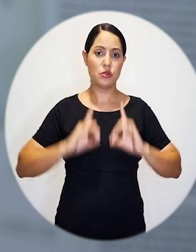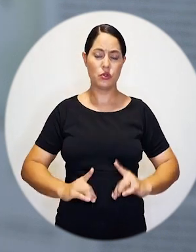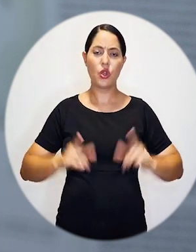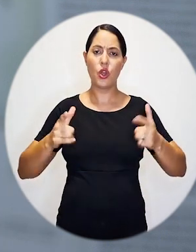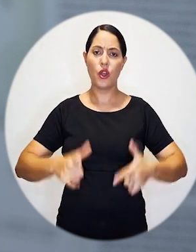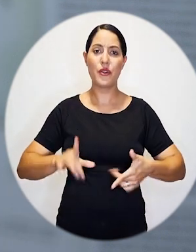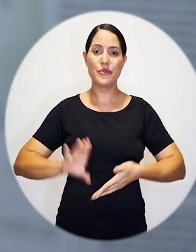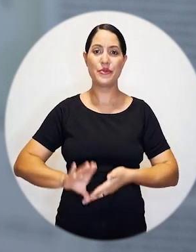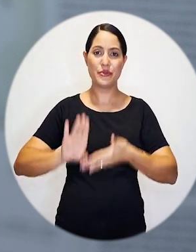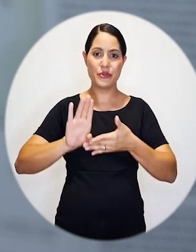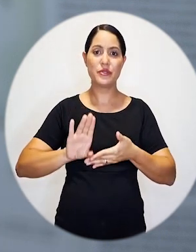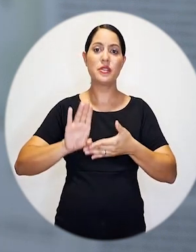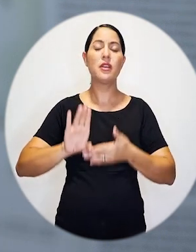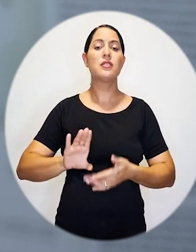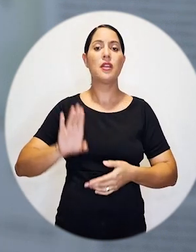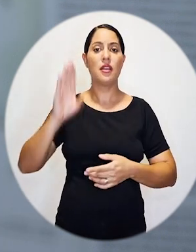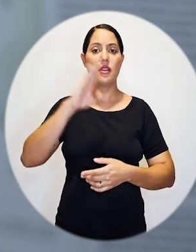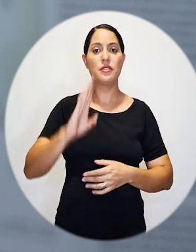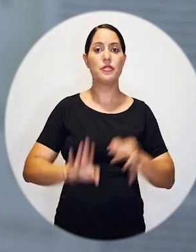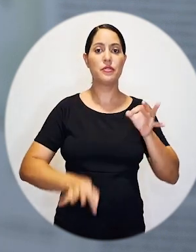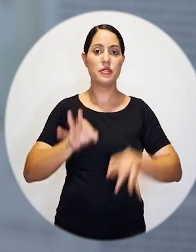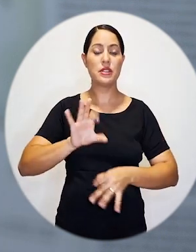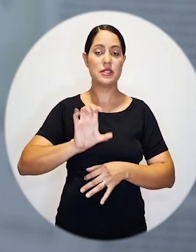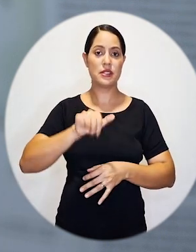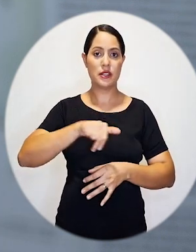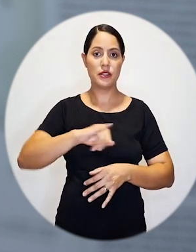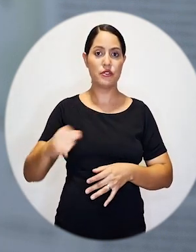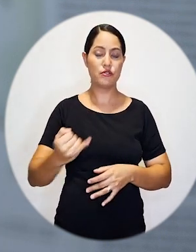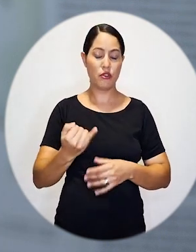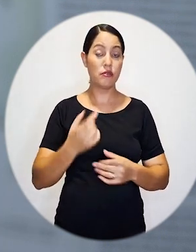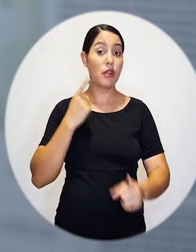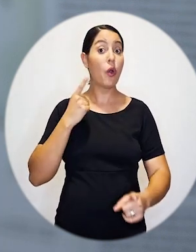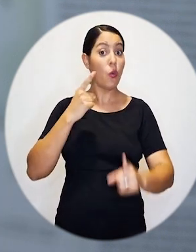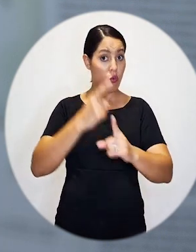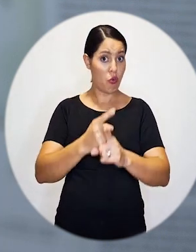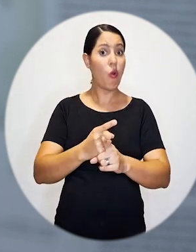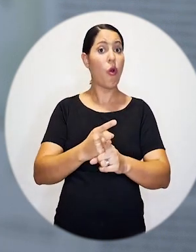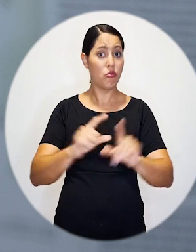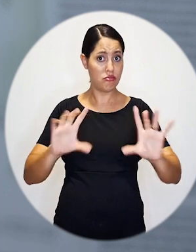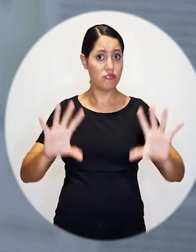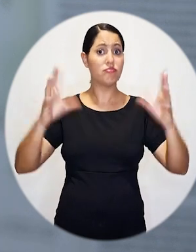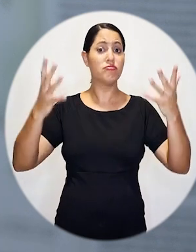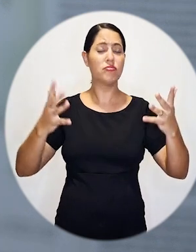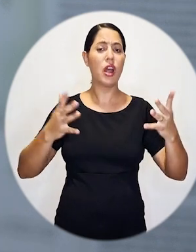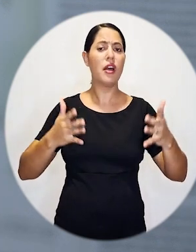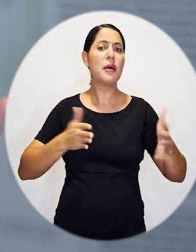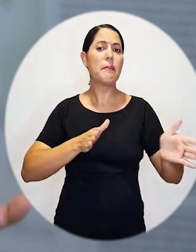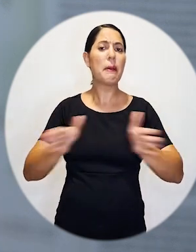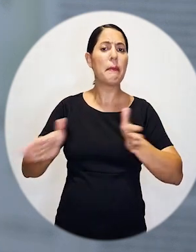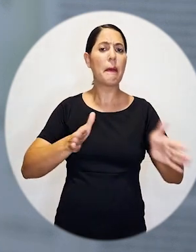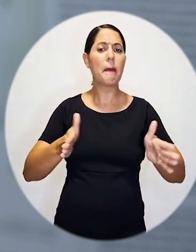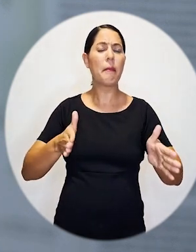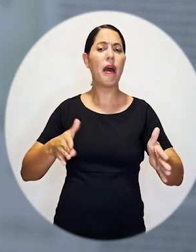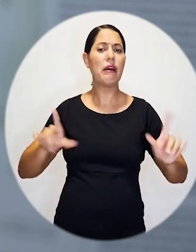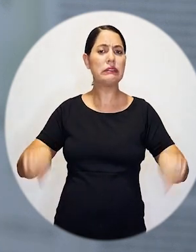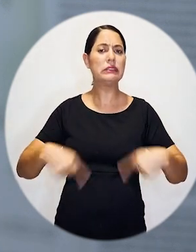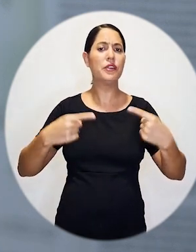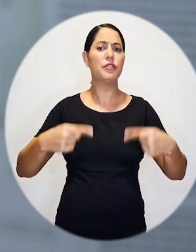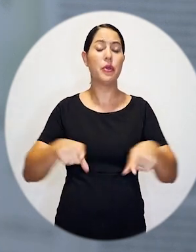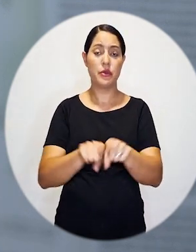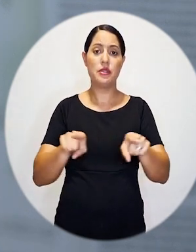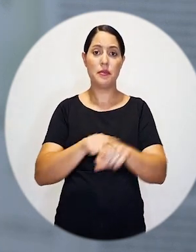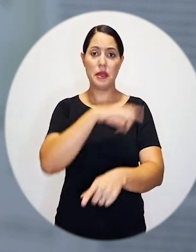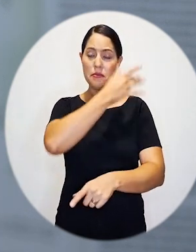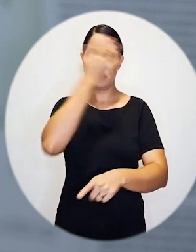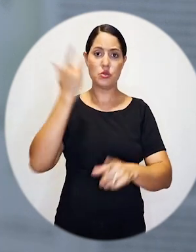com deficiência no Conselho Nacional de Justiça. E o encontro trouxe à tona desafios relacionados à acessibilidade e à